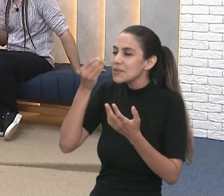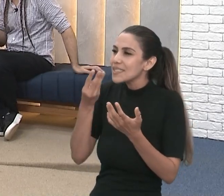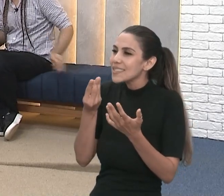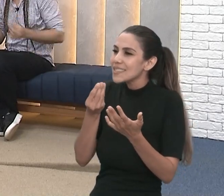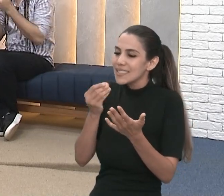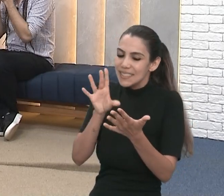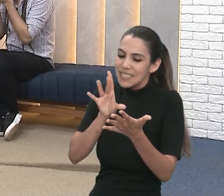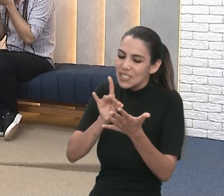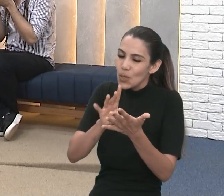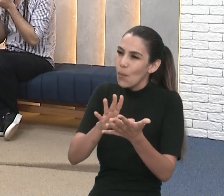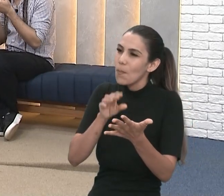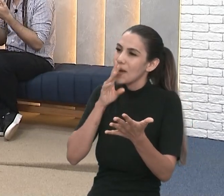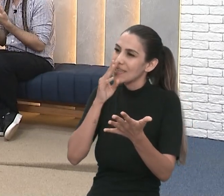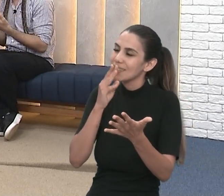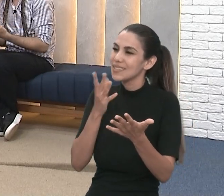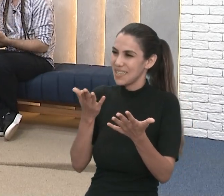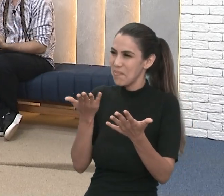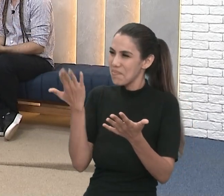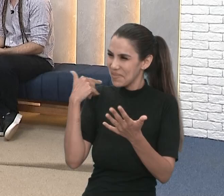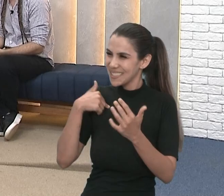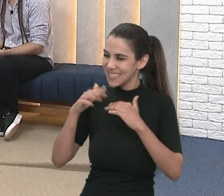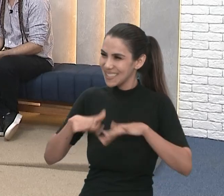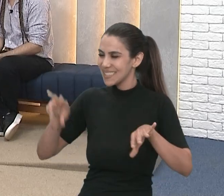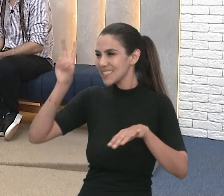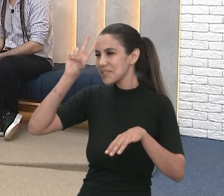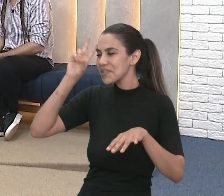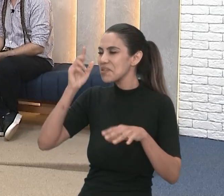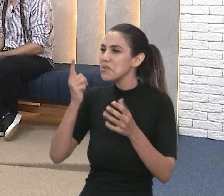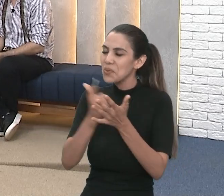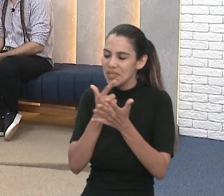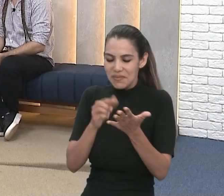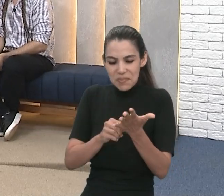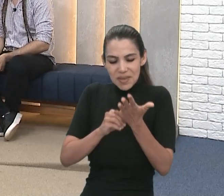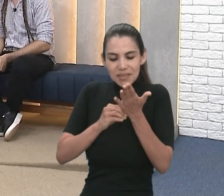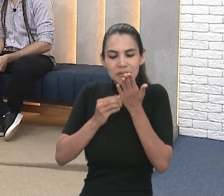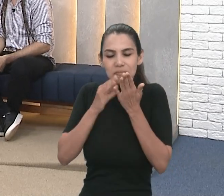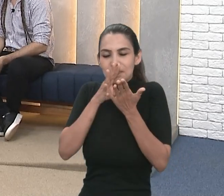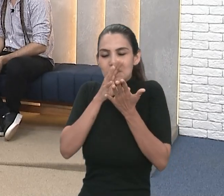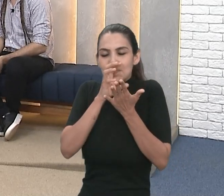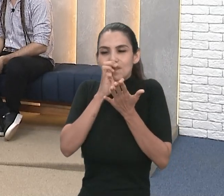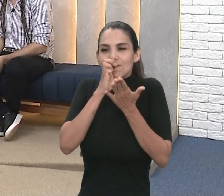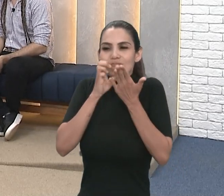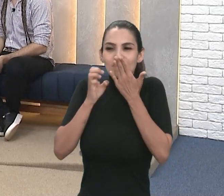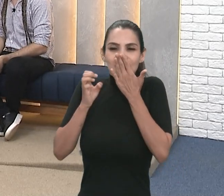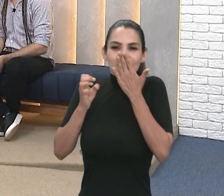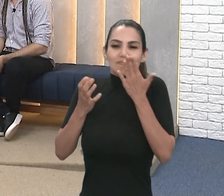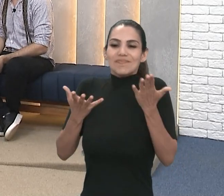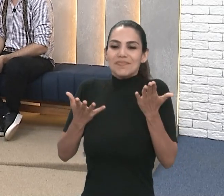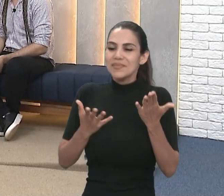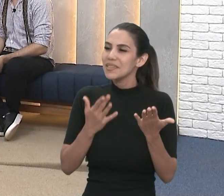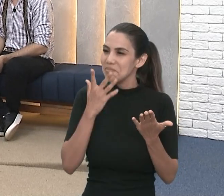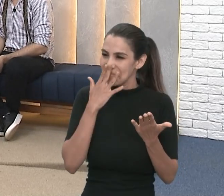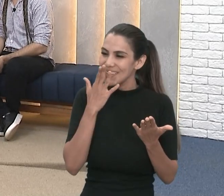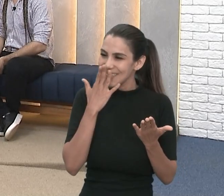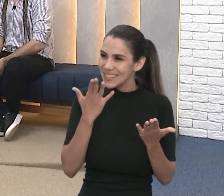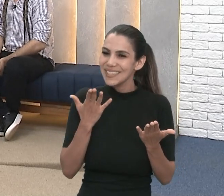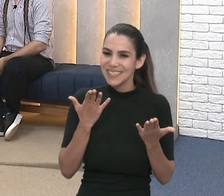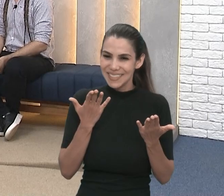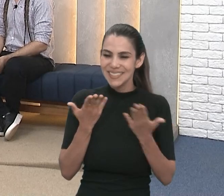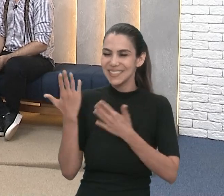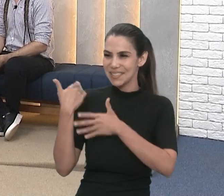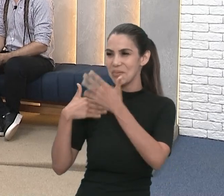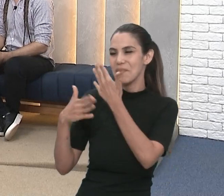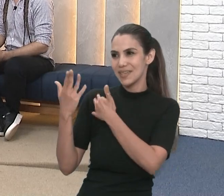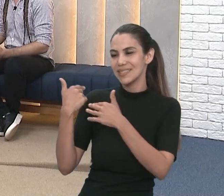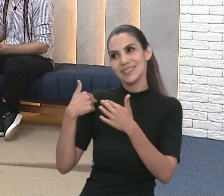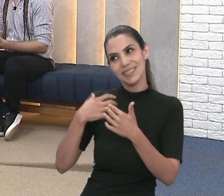essa coisa de cheirar, né? Quando você ia ler o livro. Não sei se vocês faziam isso, mas eu tinha muito, principalmente na época do mimeógrafo também,